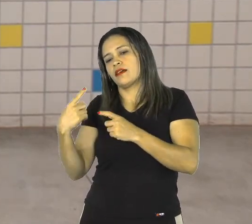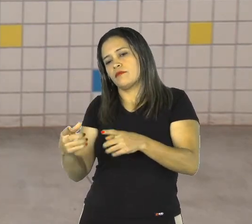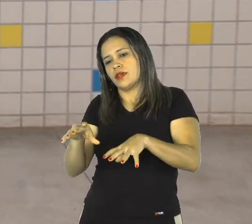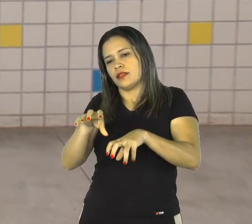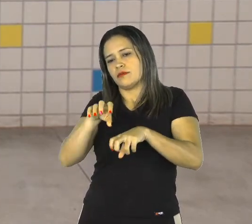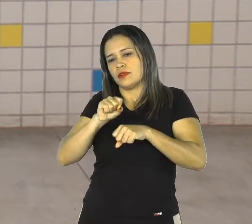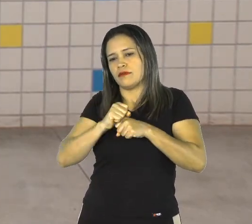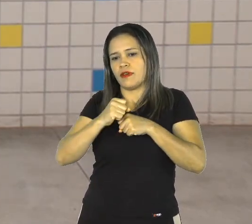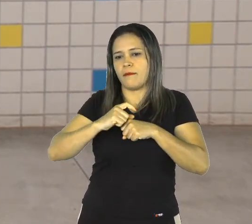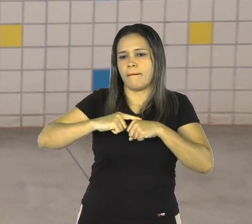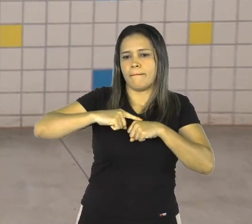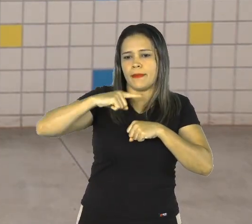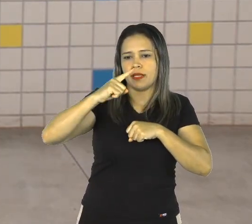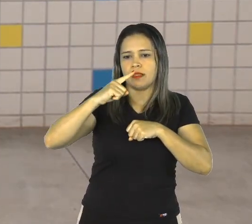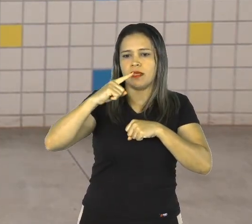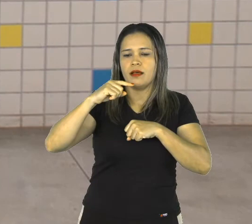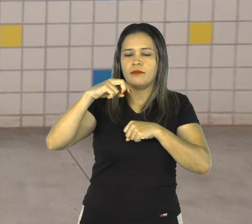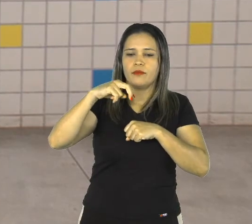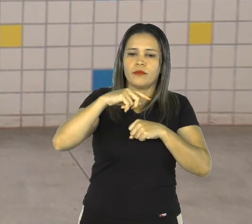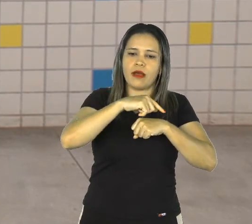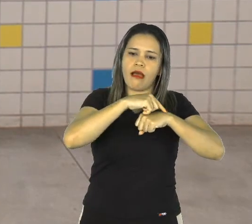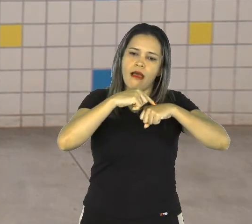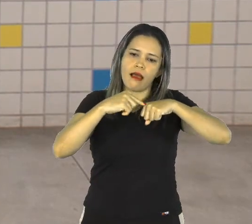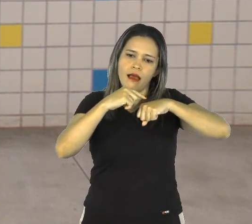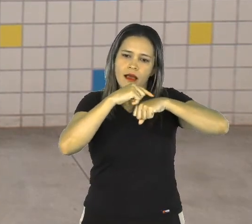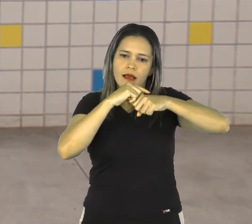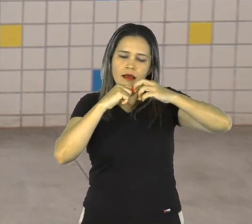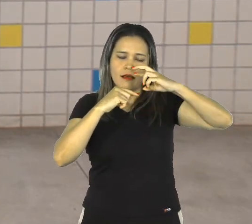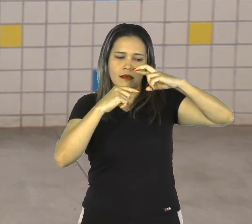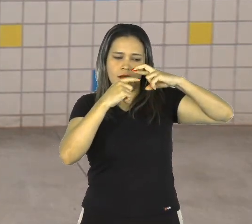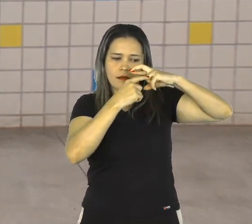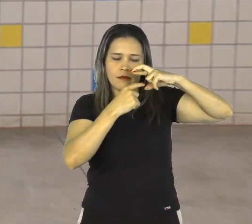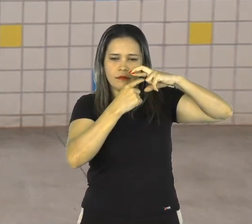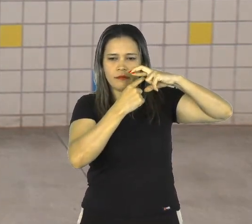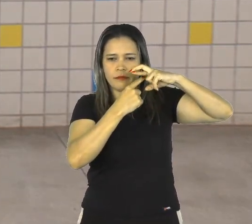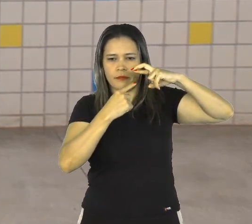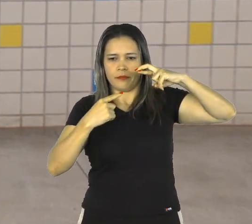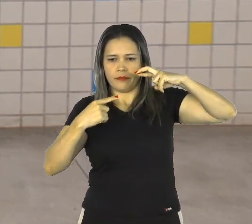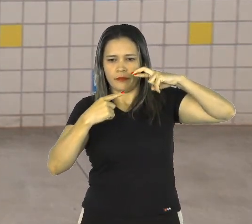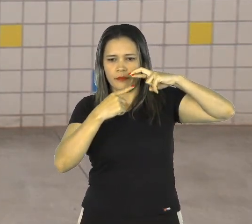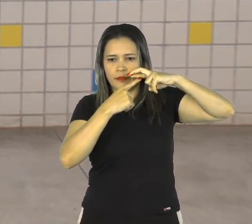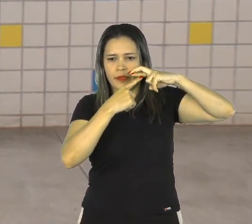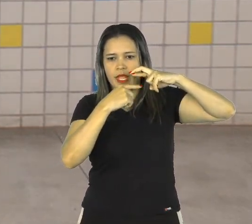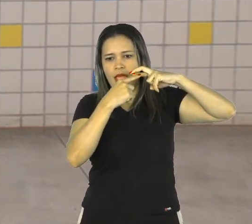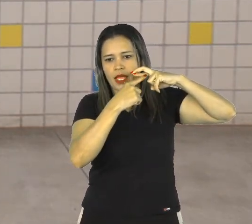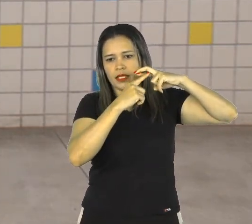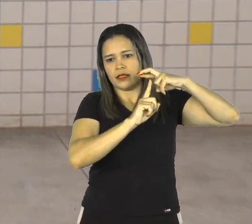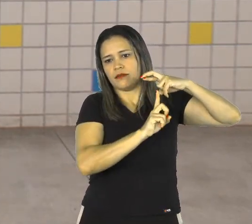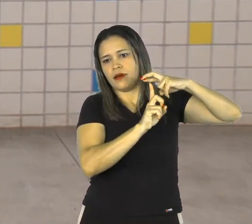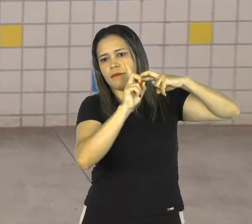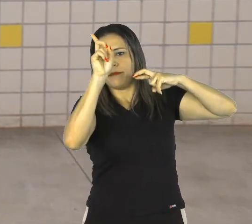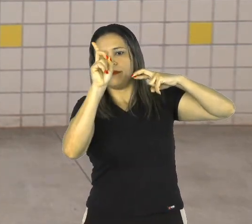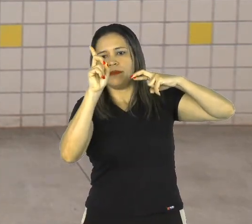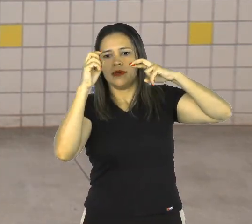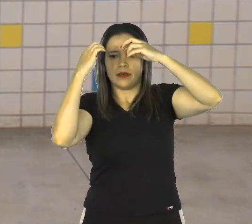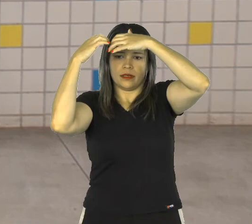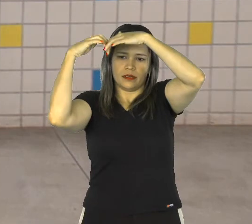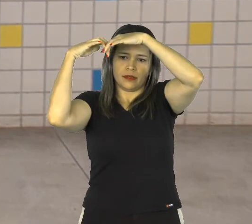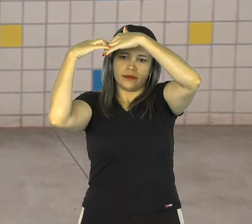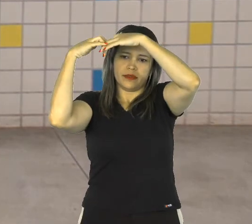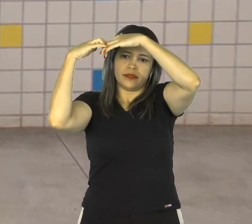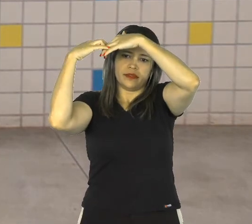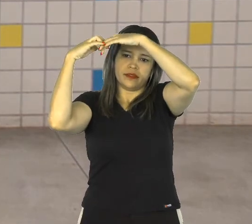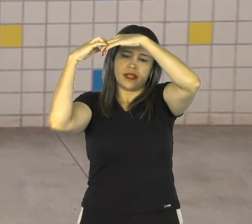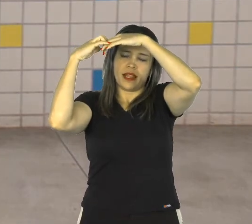vão mandar para o nervo óptico. E o nervo óptico, por sua vez, vai mandar para o cérebro